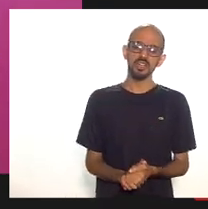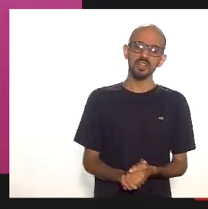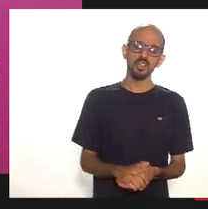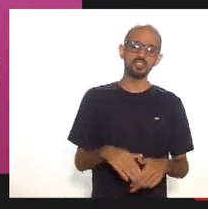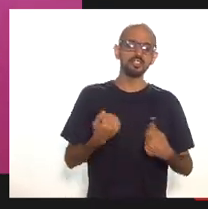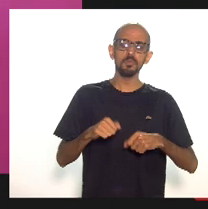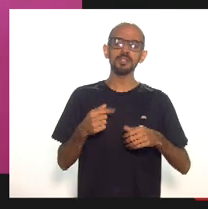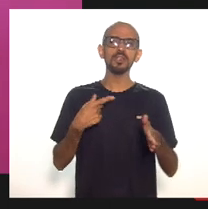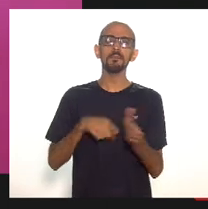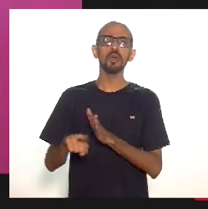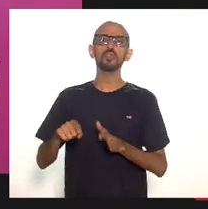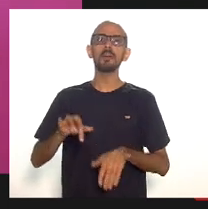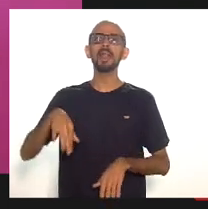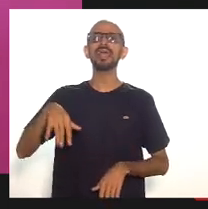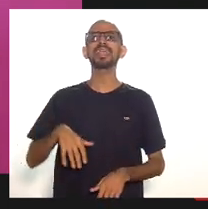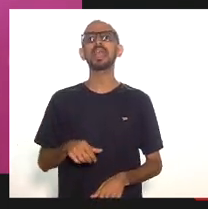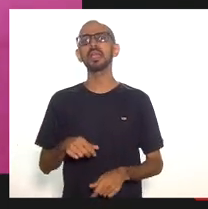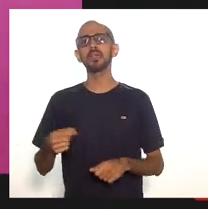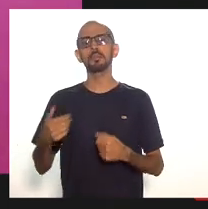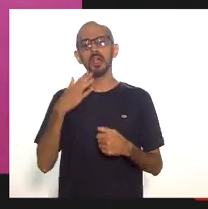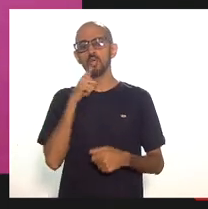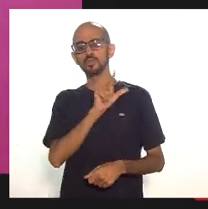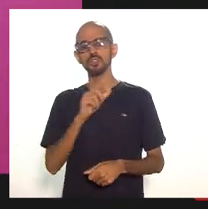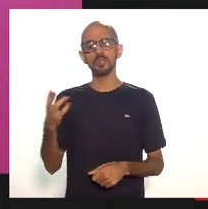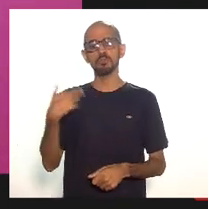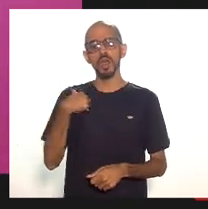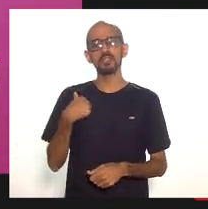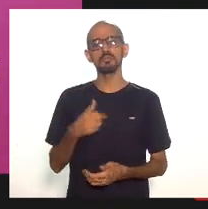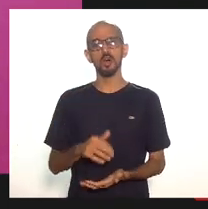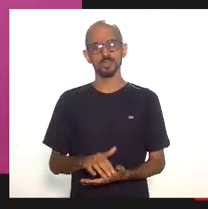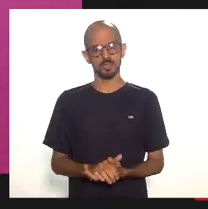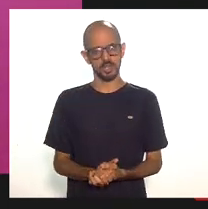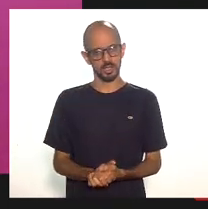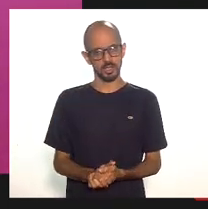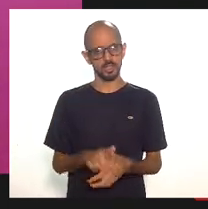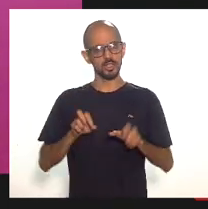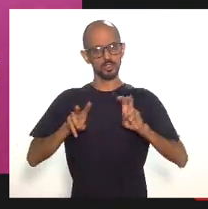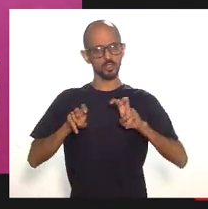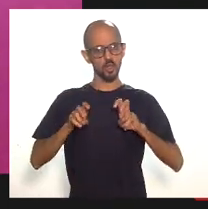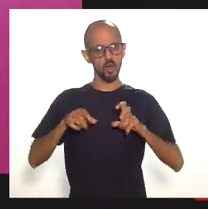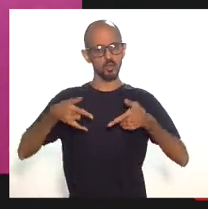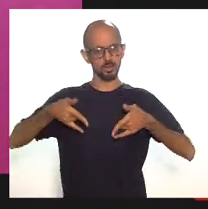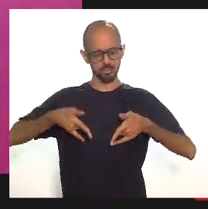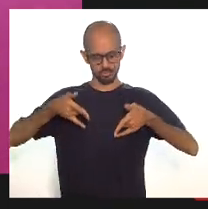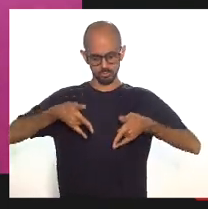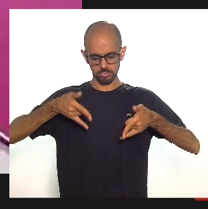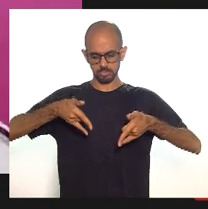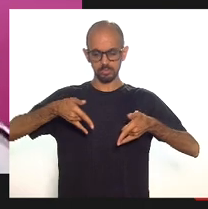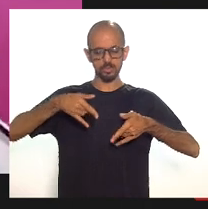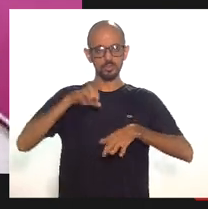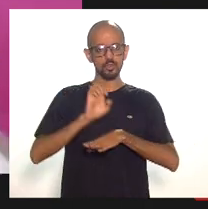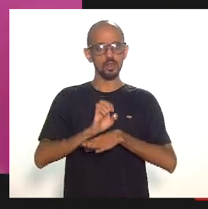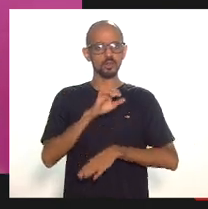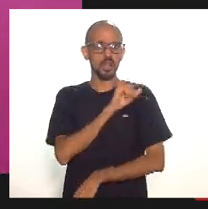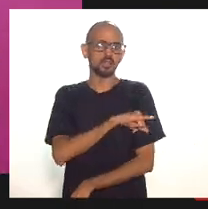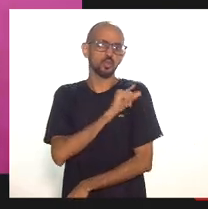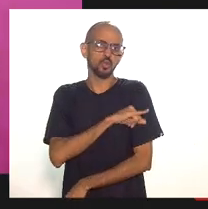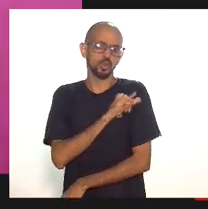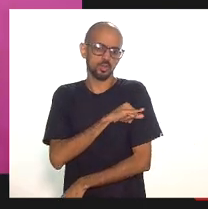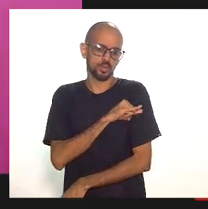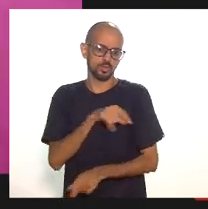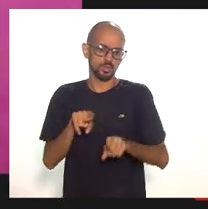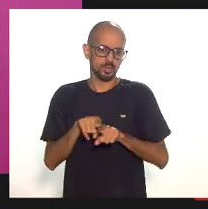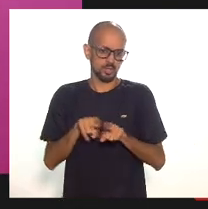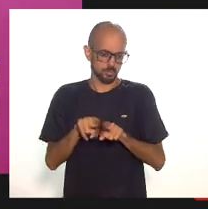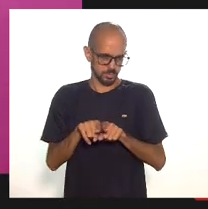recorrer para que realmente fale sobre as questões dos leitos no estado do Rio de Janeiro? E, para